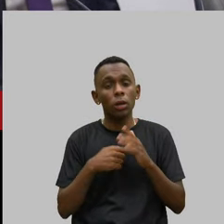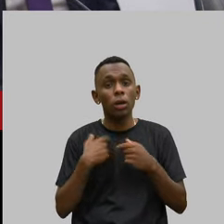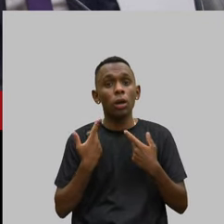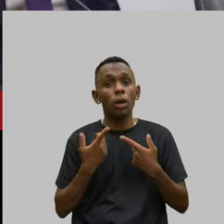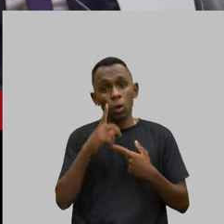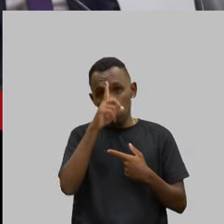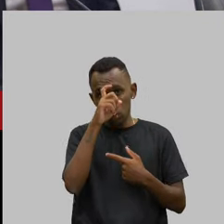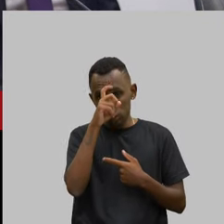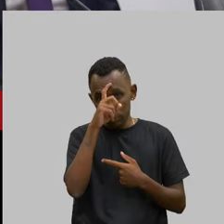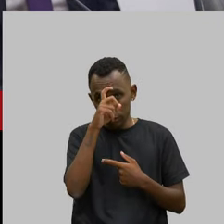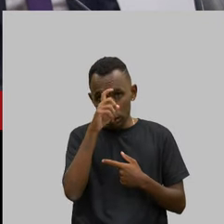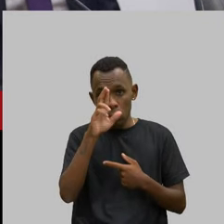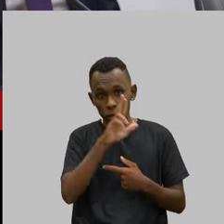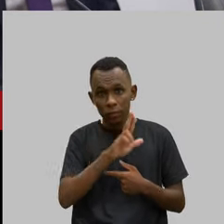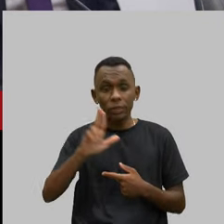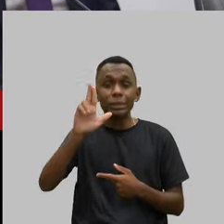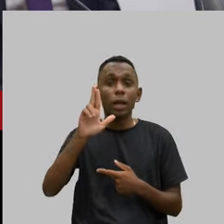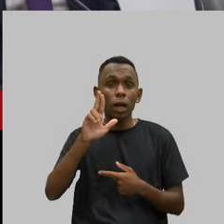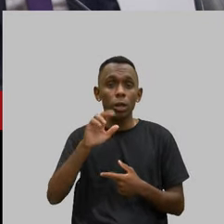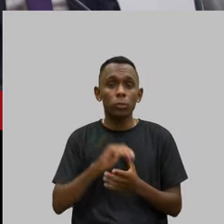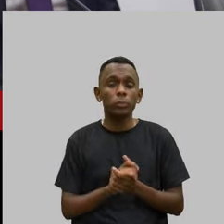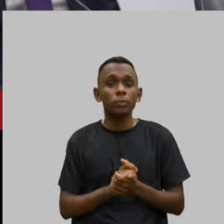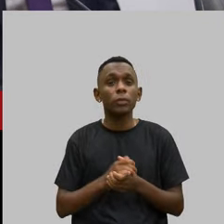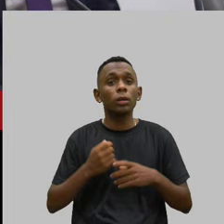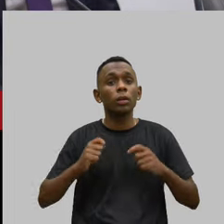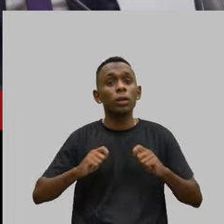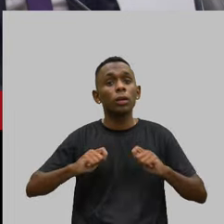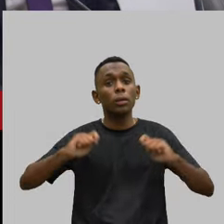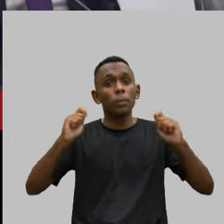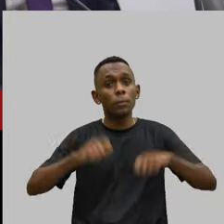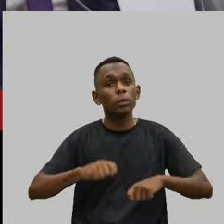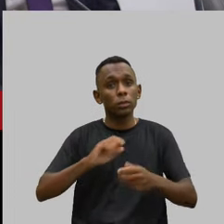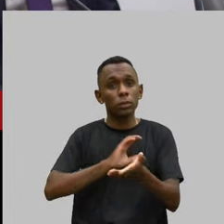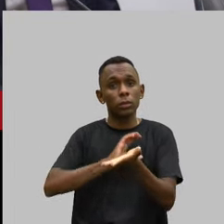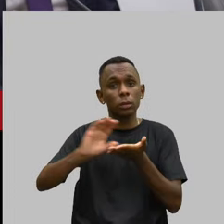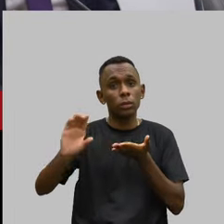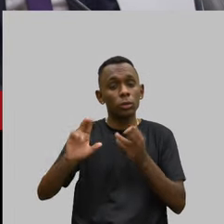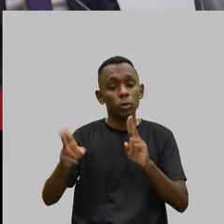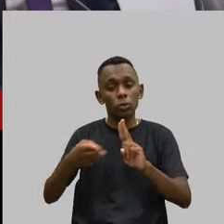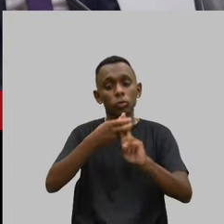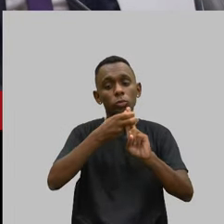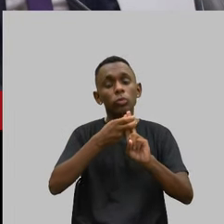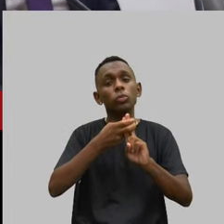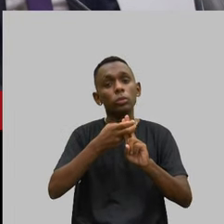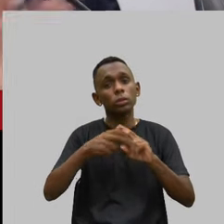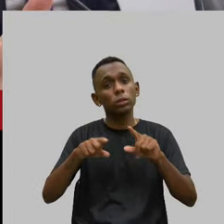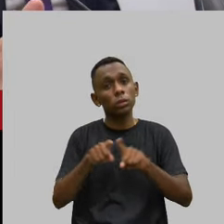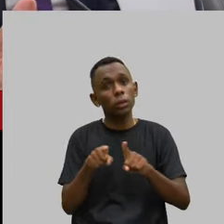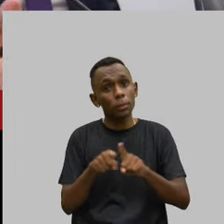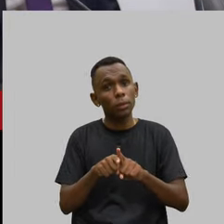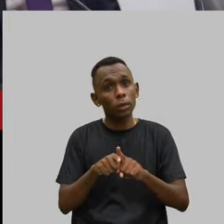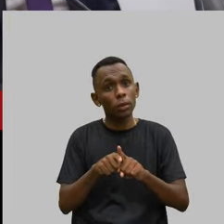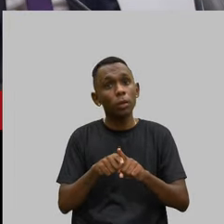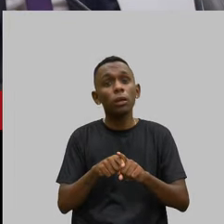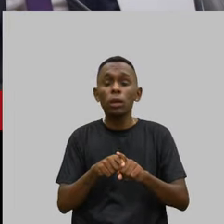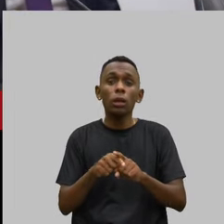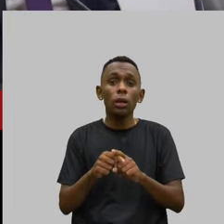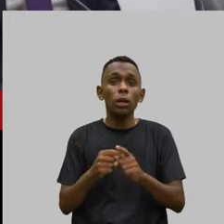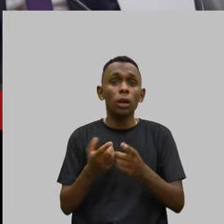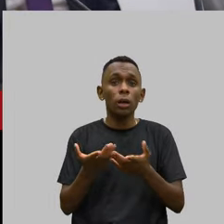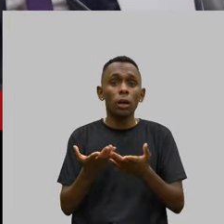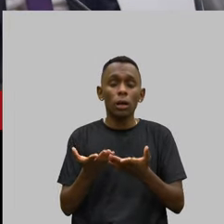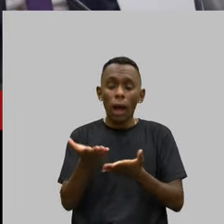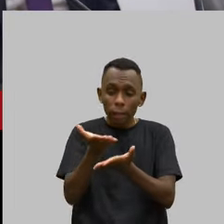Hospital Universitário da unimontes ele possa receber recurso do SUS Ele atende pelo SUS e só pode